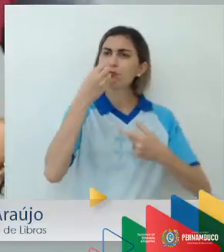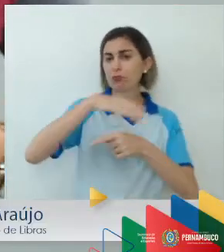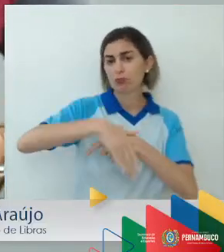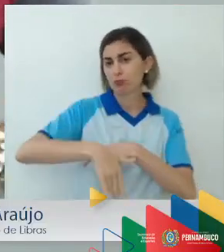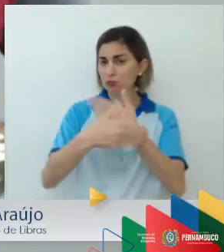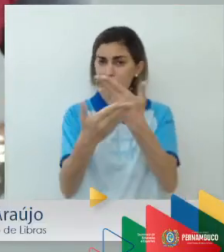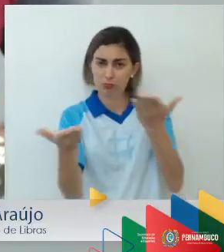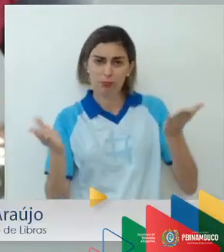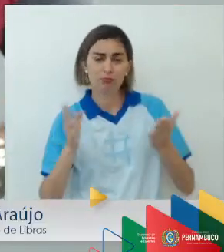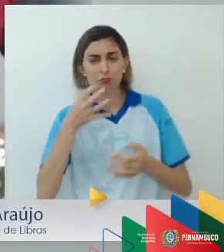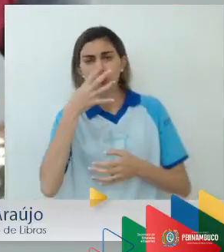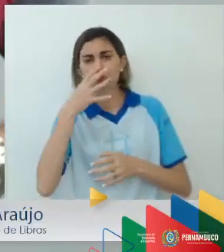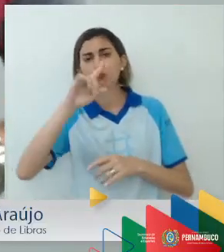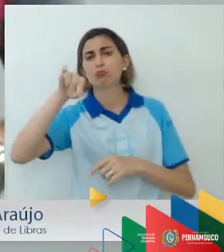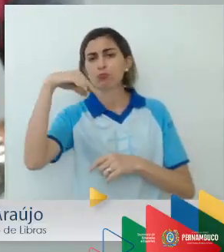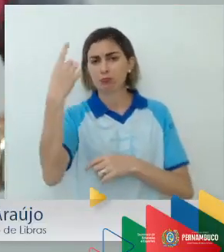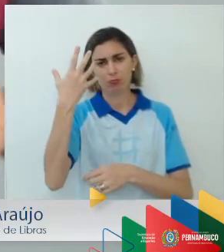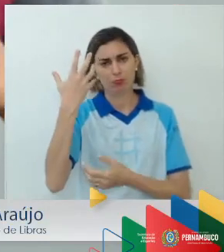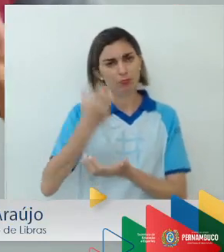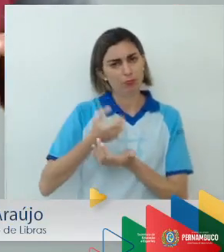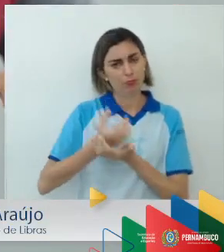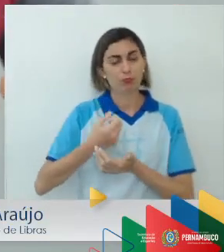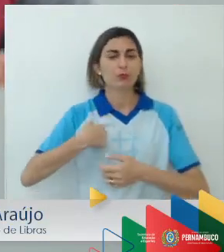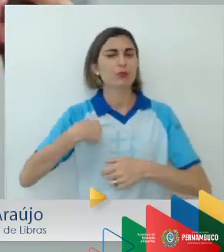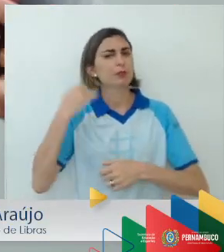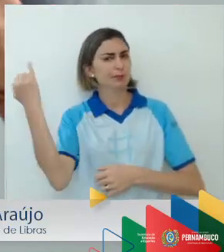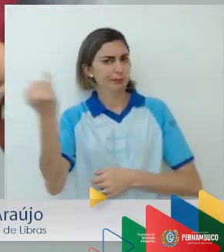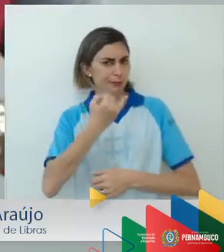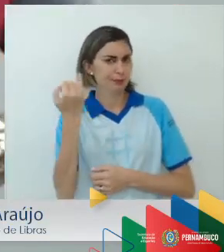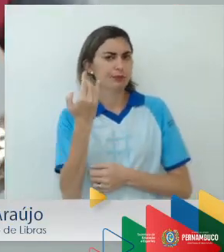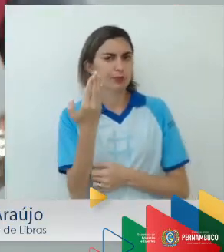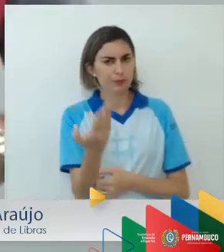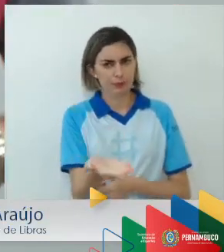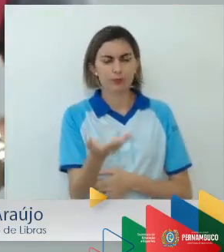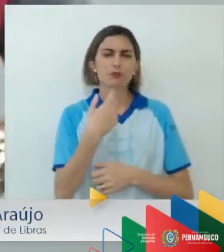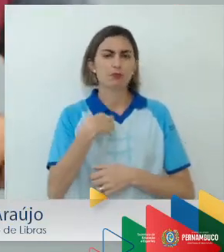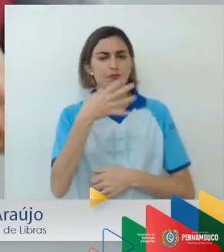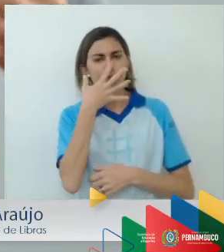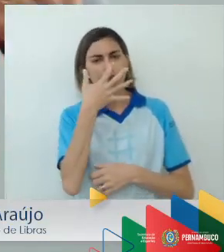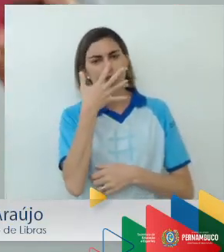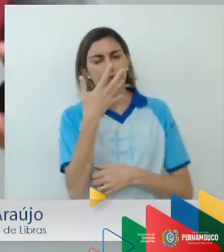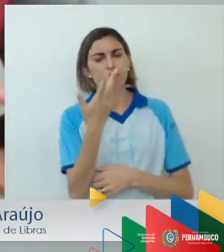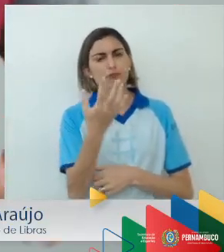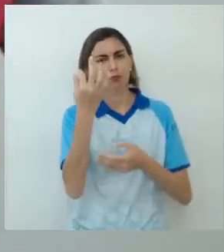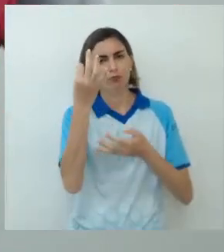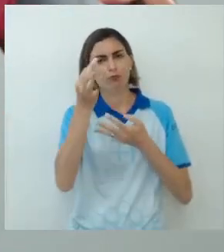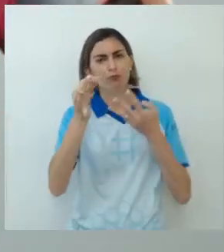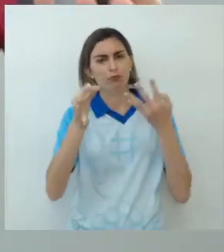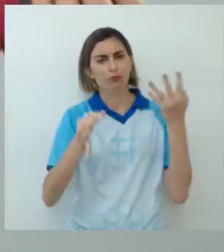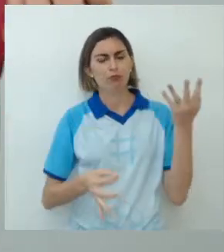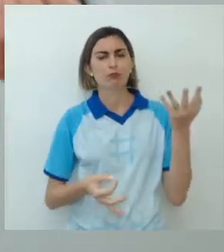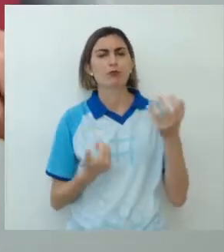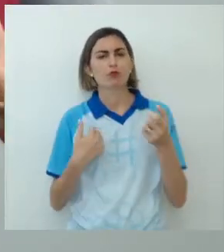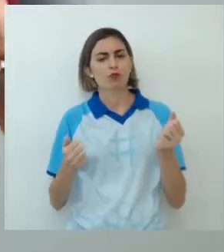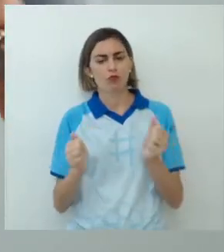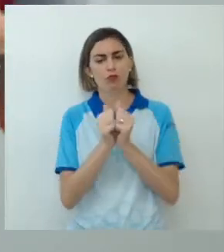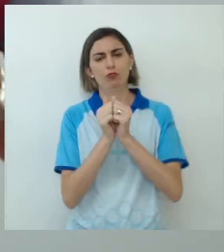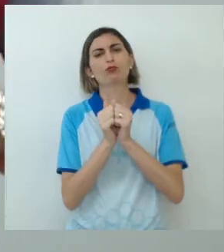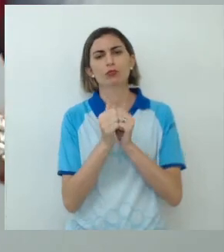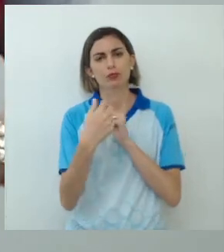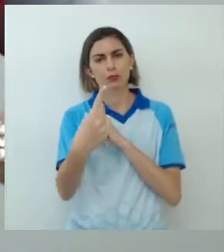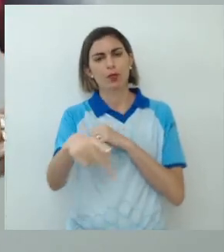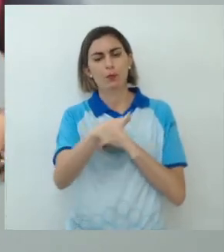que vai assistir essa aula depois gravada, né? Importante mesmo é que você assista, que você confira e junto com o